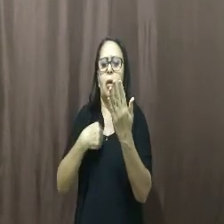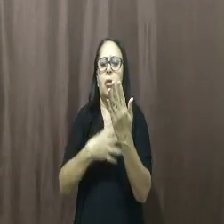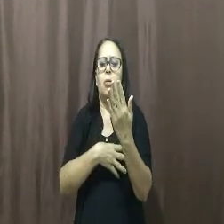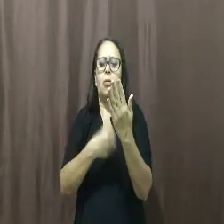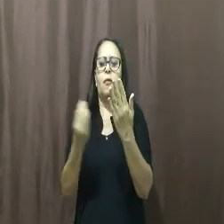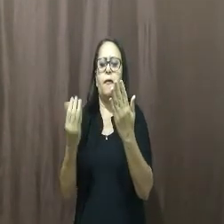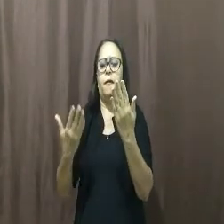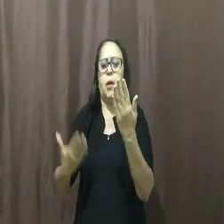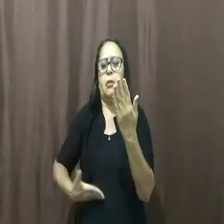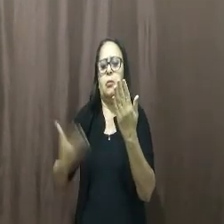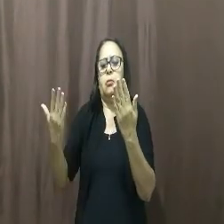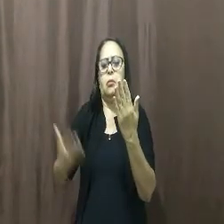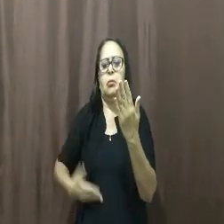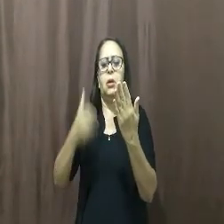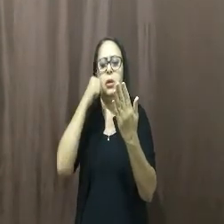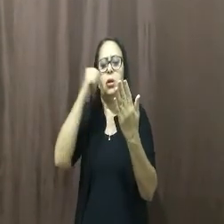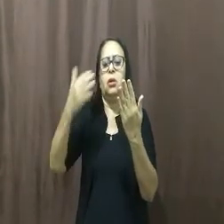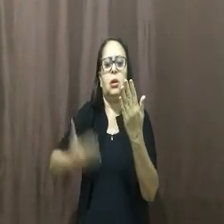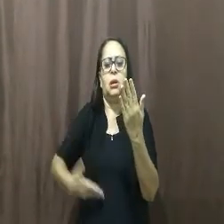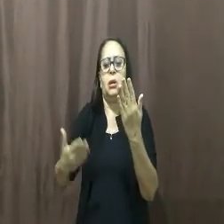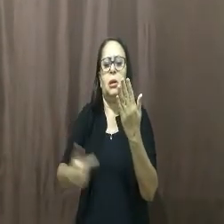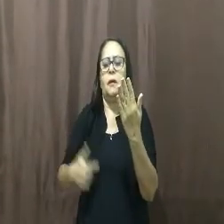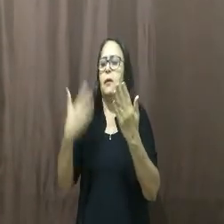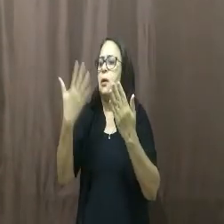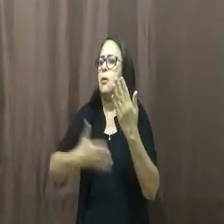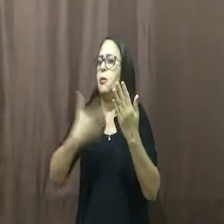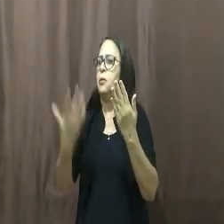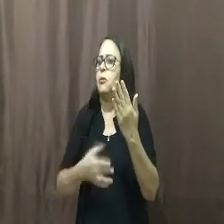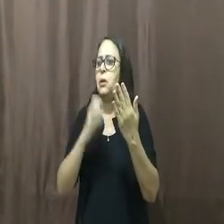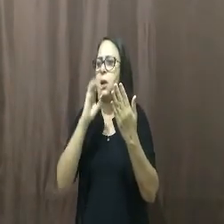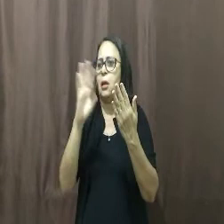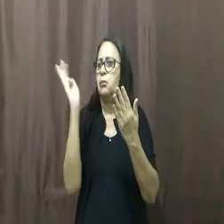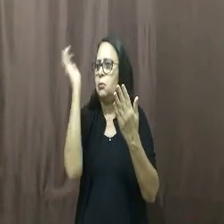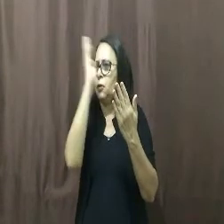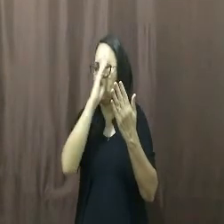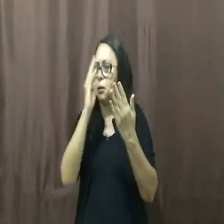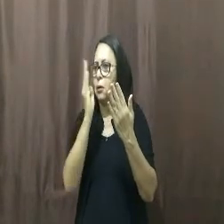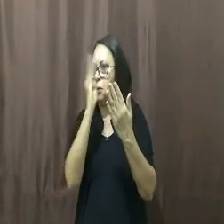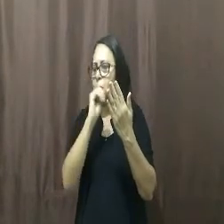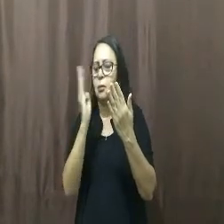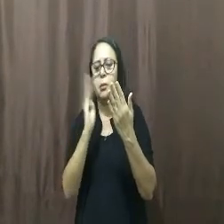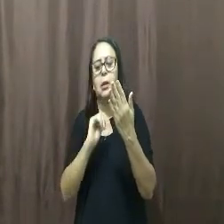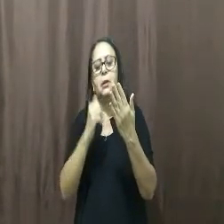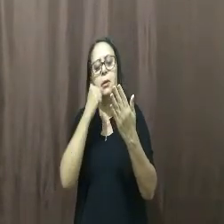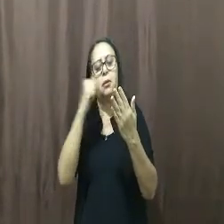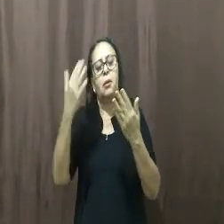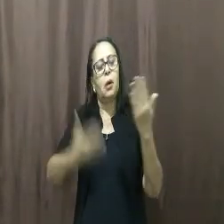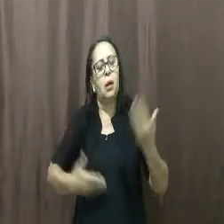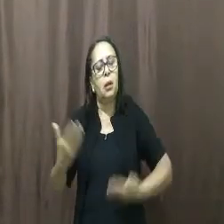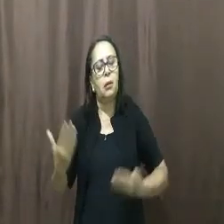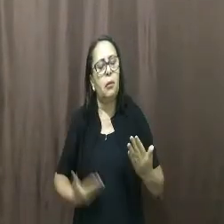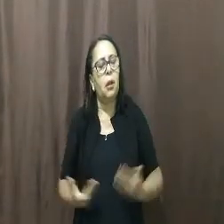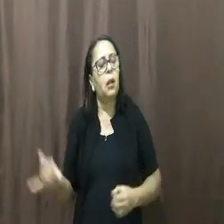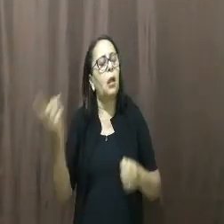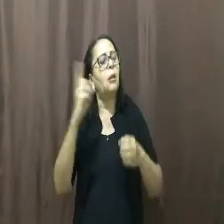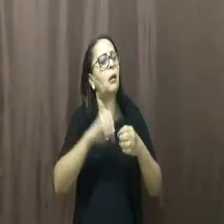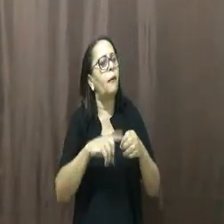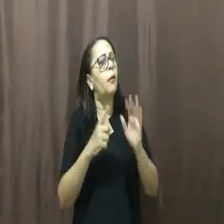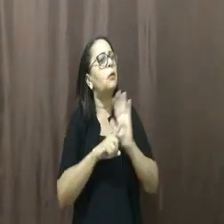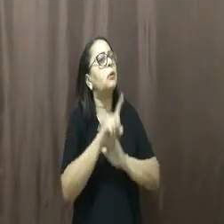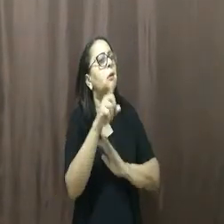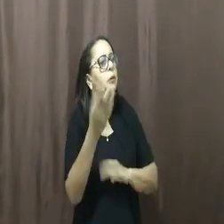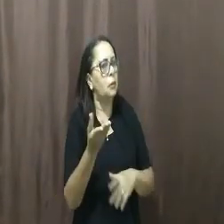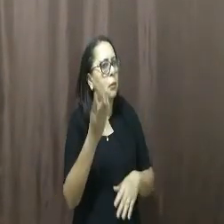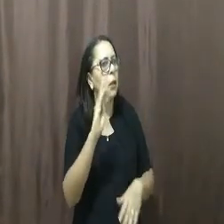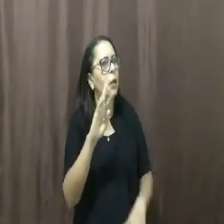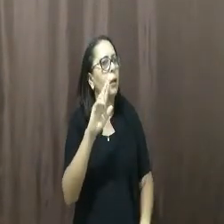já se viu eu cuidar de filho de serviçal? Só no Brasil mesmo. A empregada volta depois e